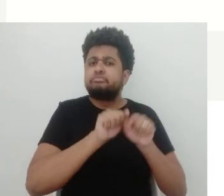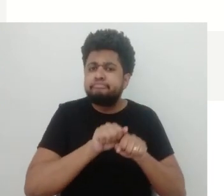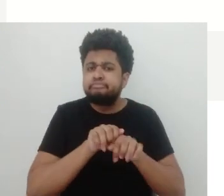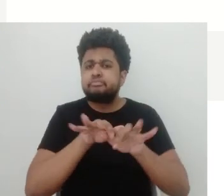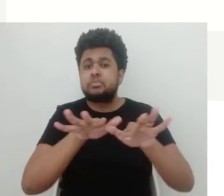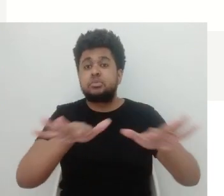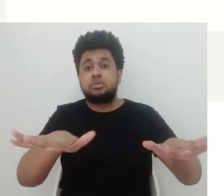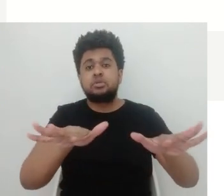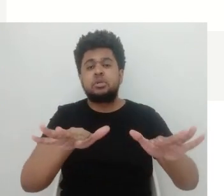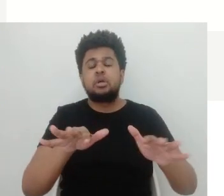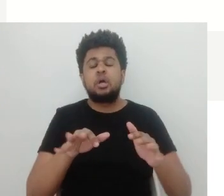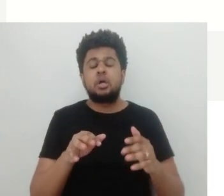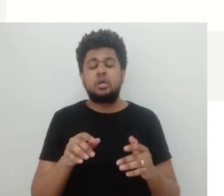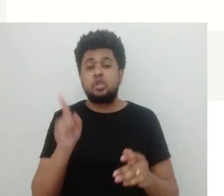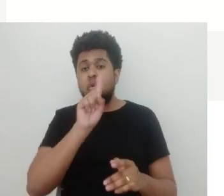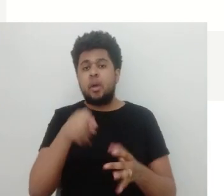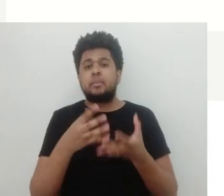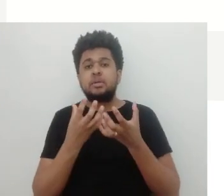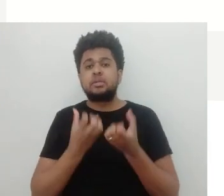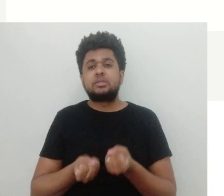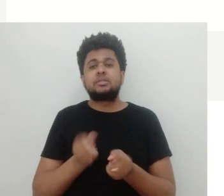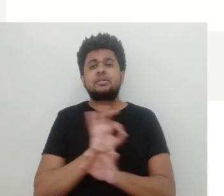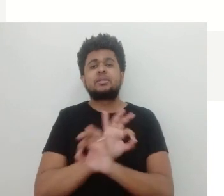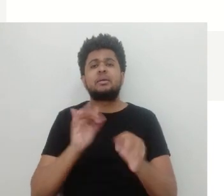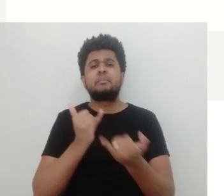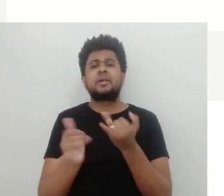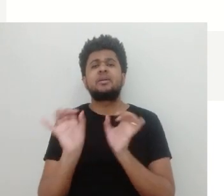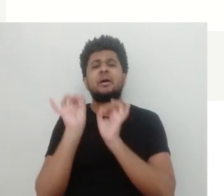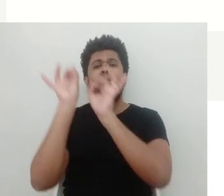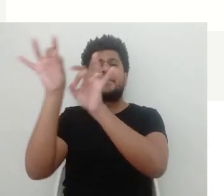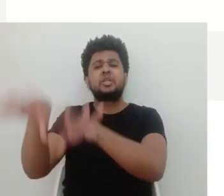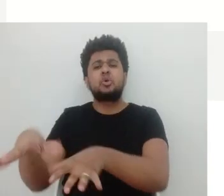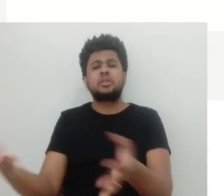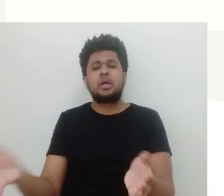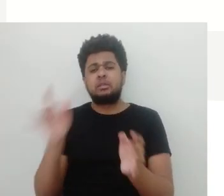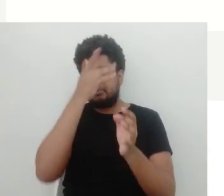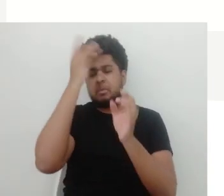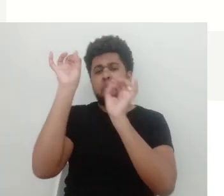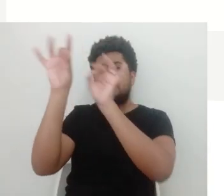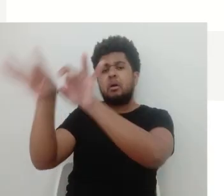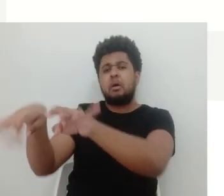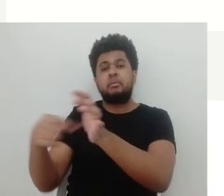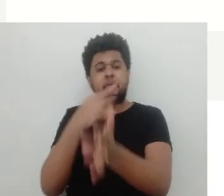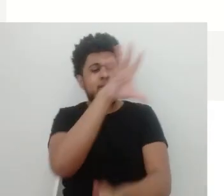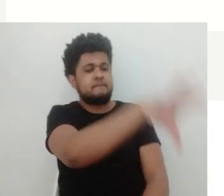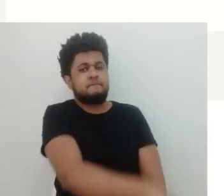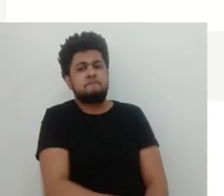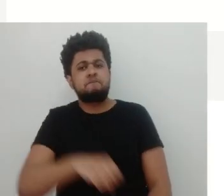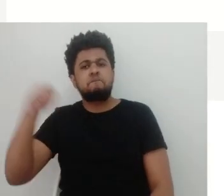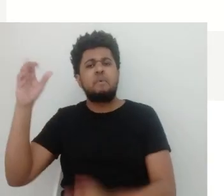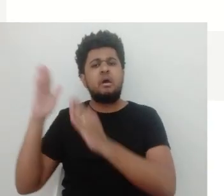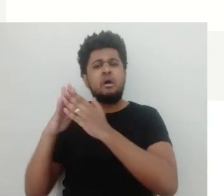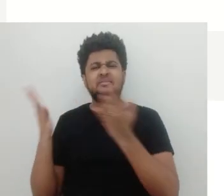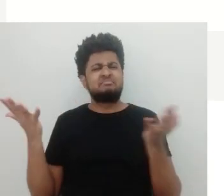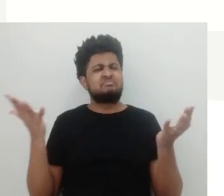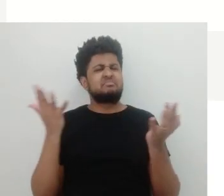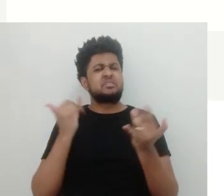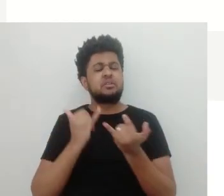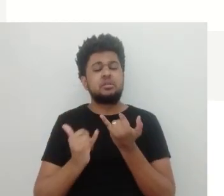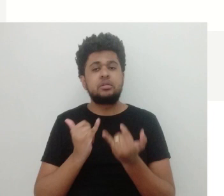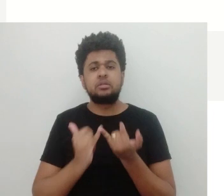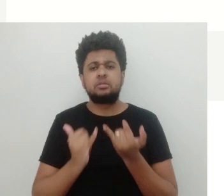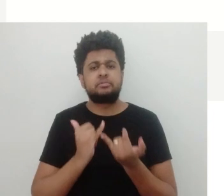perspectiva. Eu vou fazer, então, logo de cara, para não correr risco dos 15 minutos, um exemplo pessoal. Esse